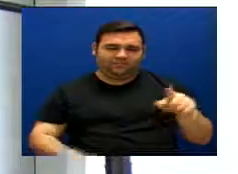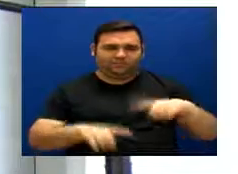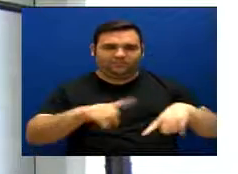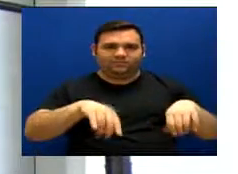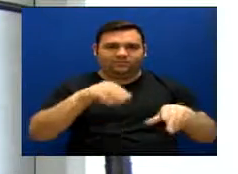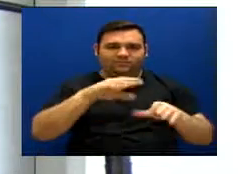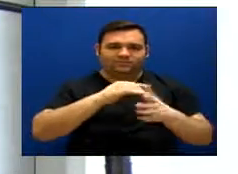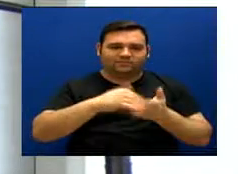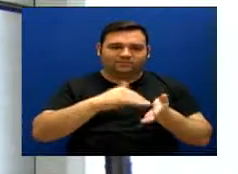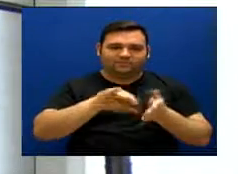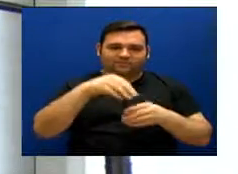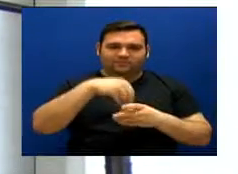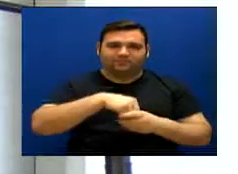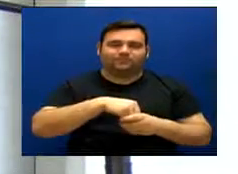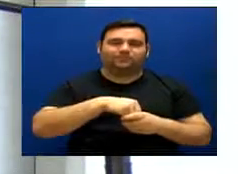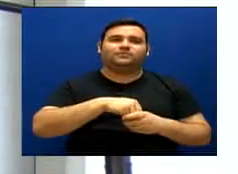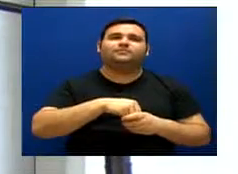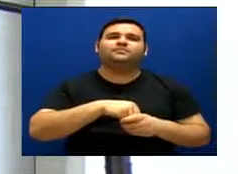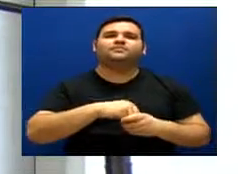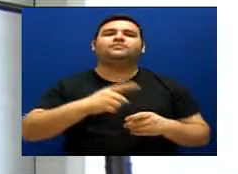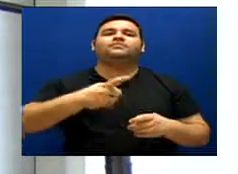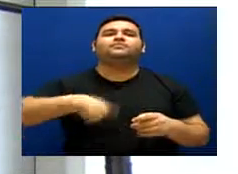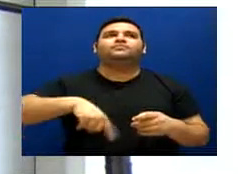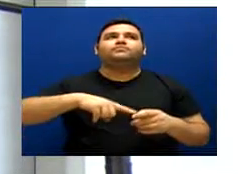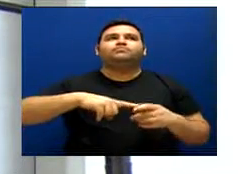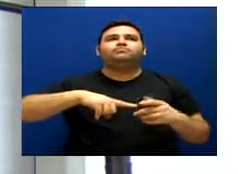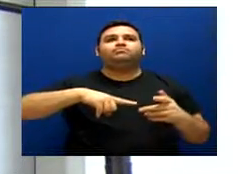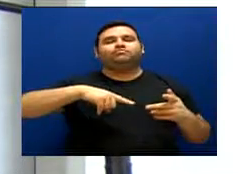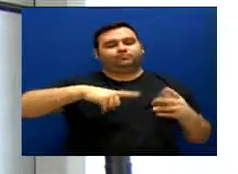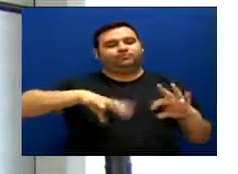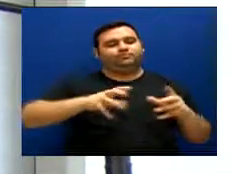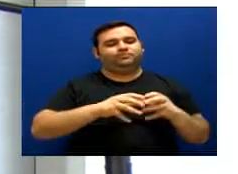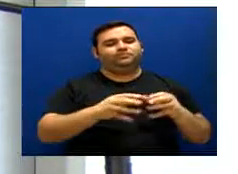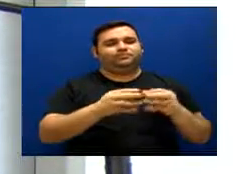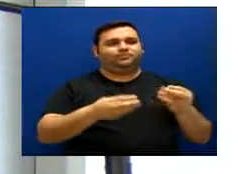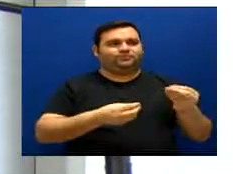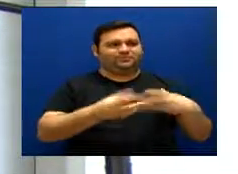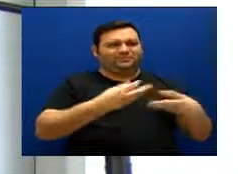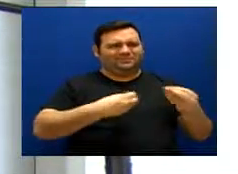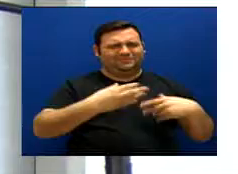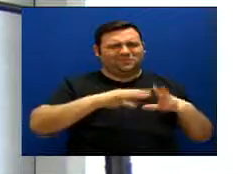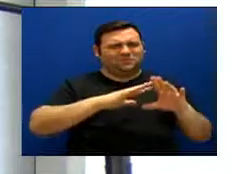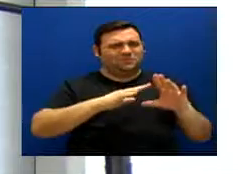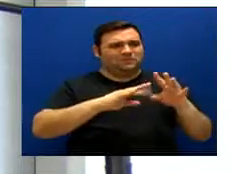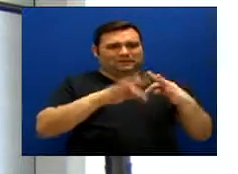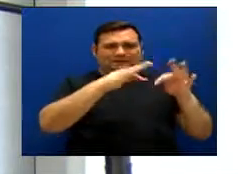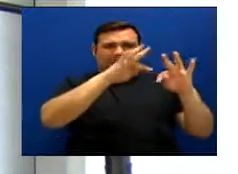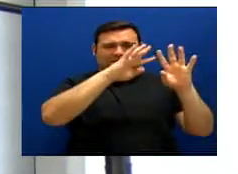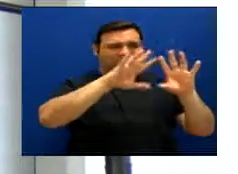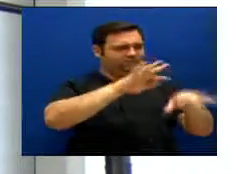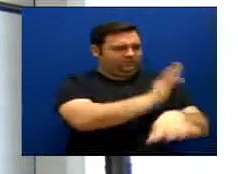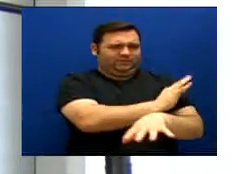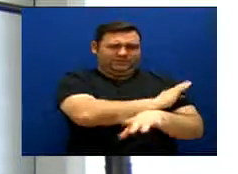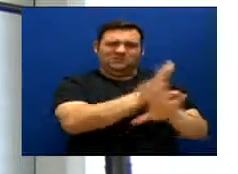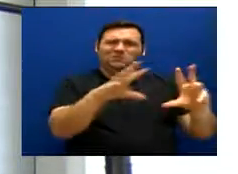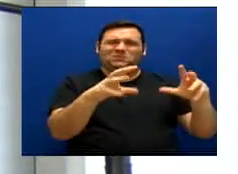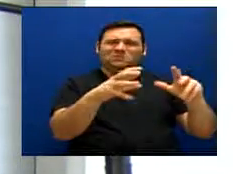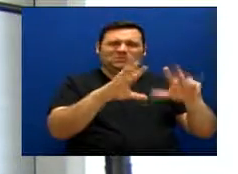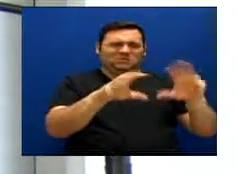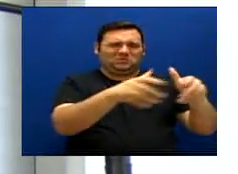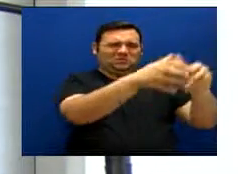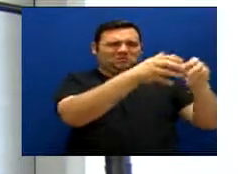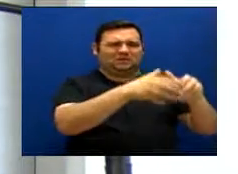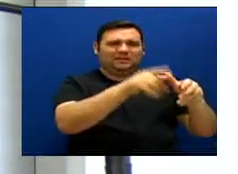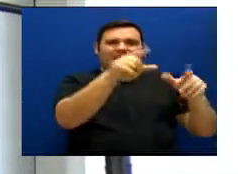da secretaria, vereador Diogo, nós conseguimos receber todos os técnicos que vieram